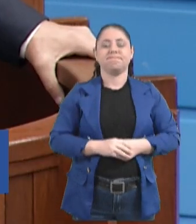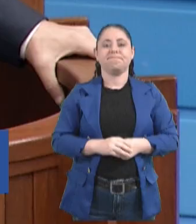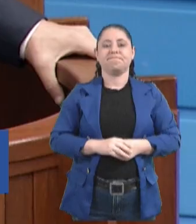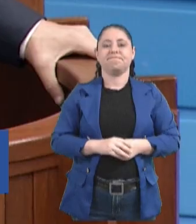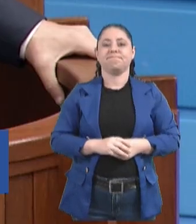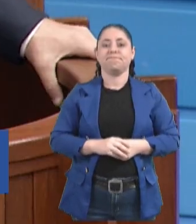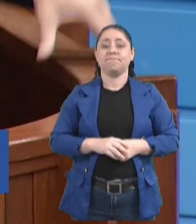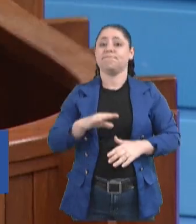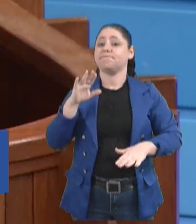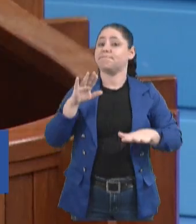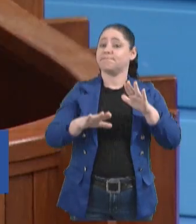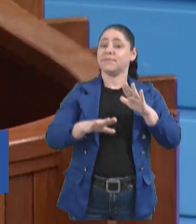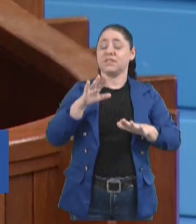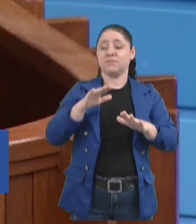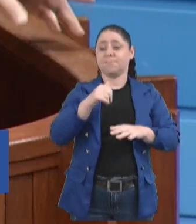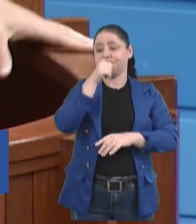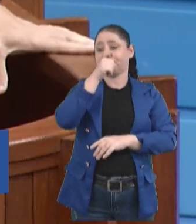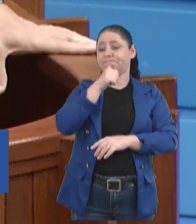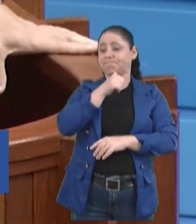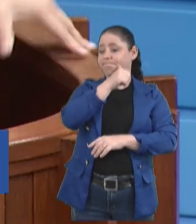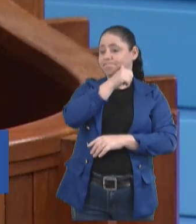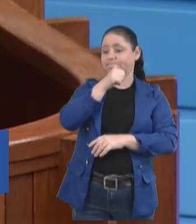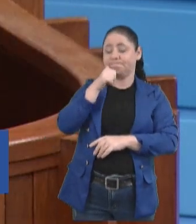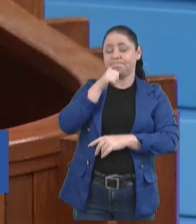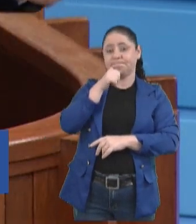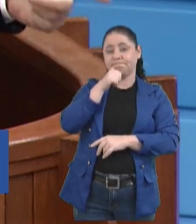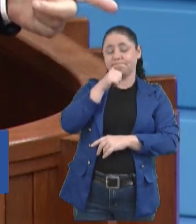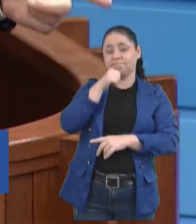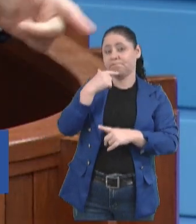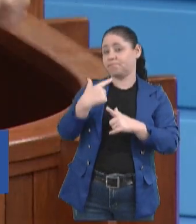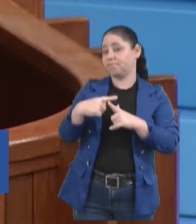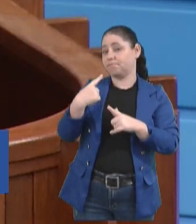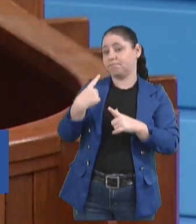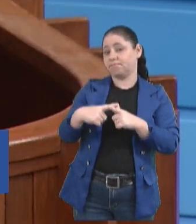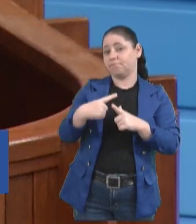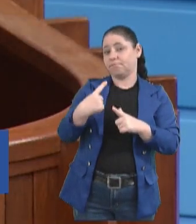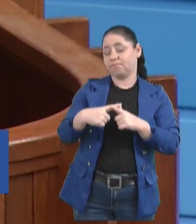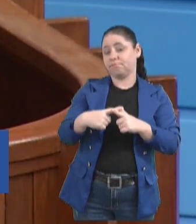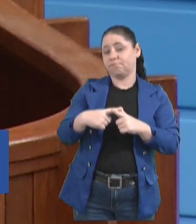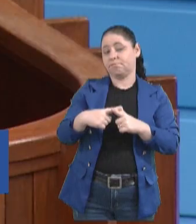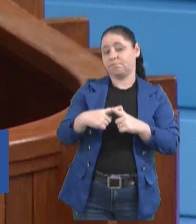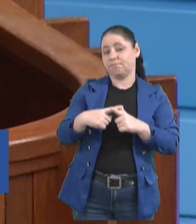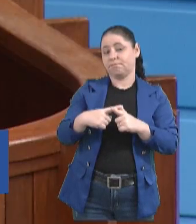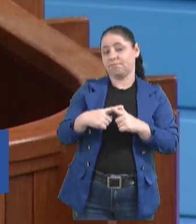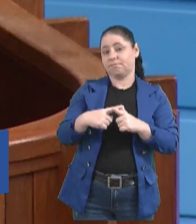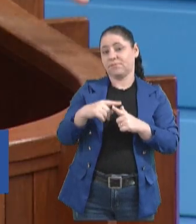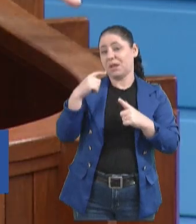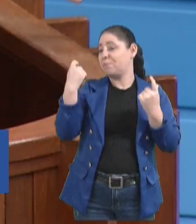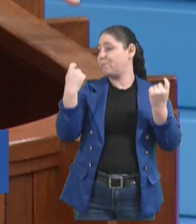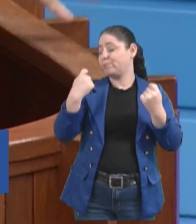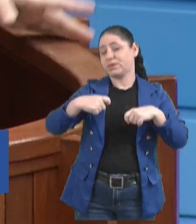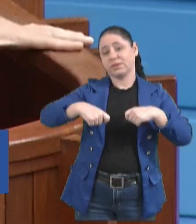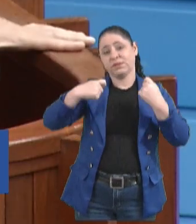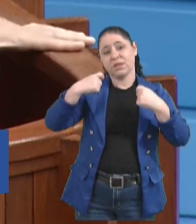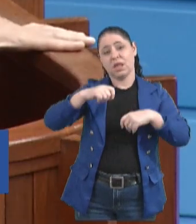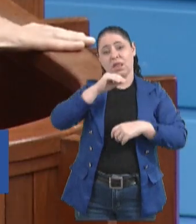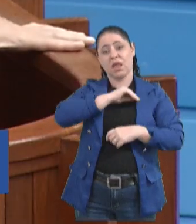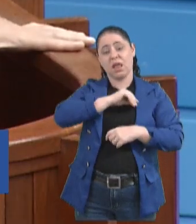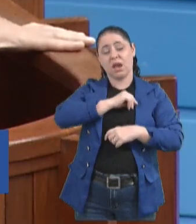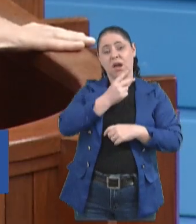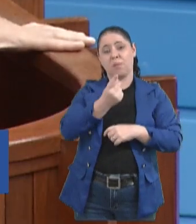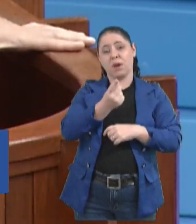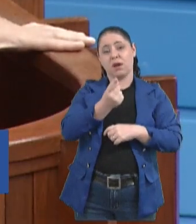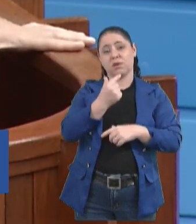que muitas vezes se submetem a uma situação dessa por conta da sua necessidade